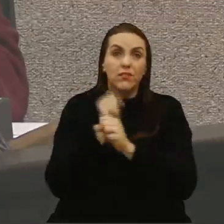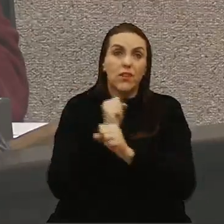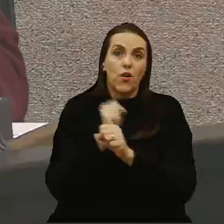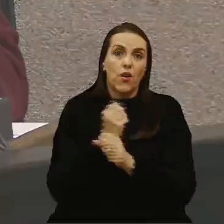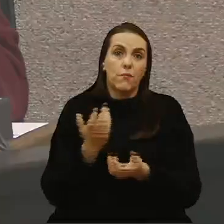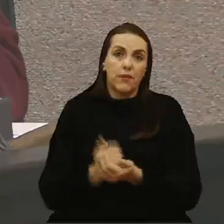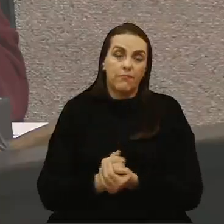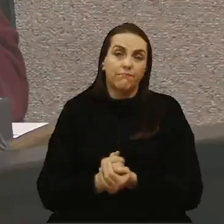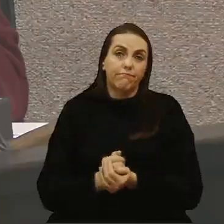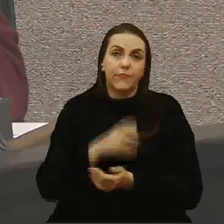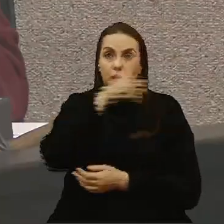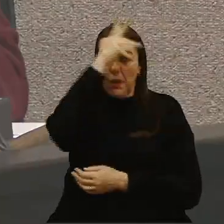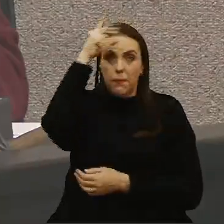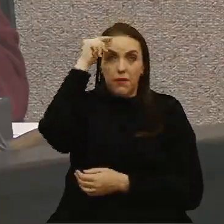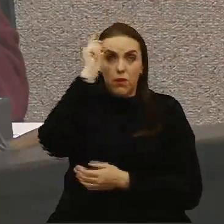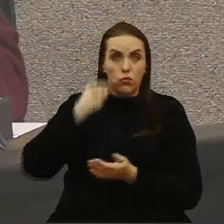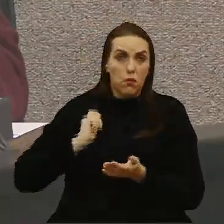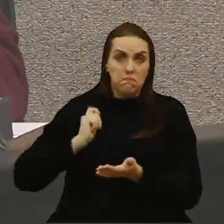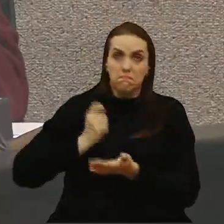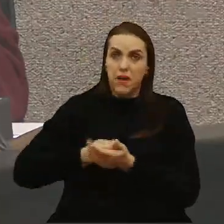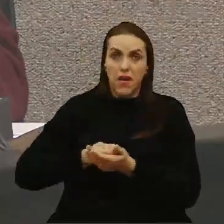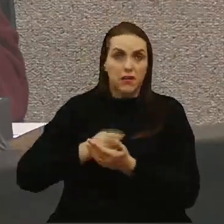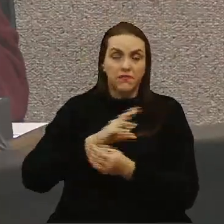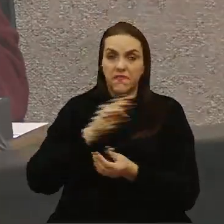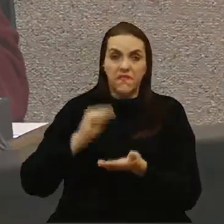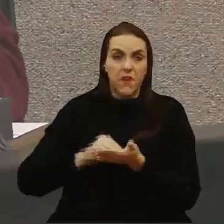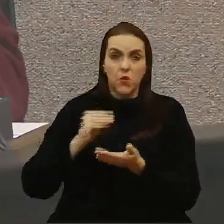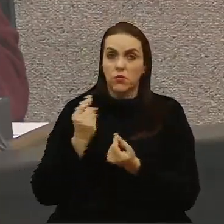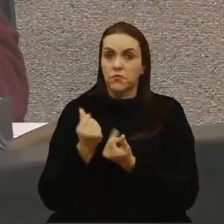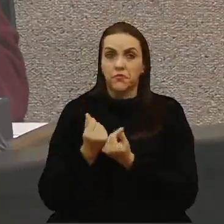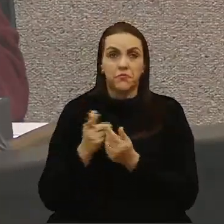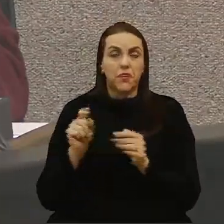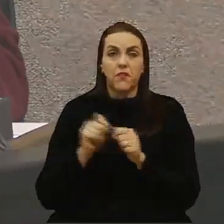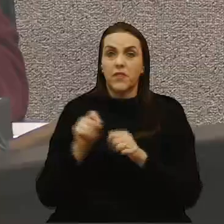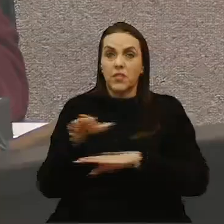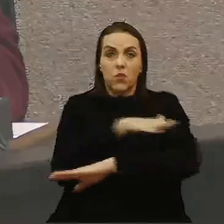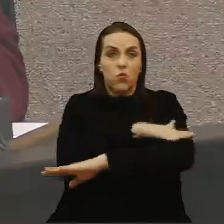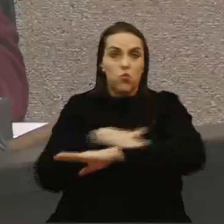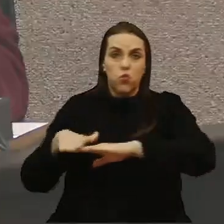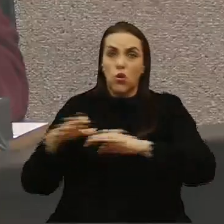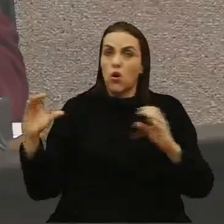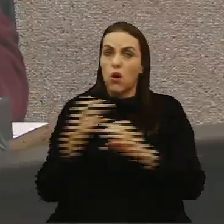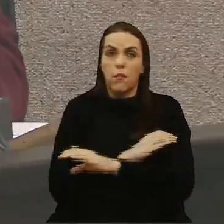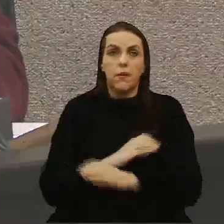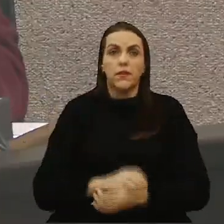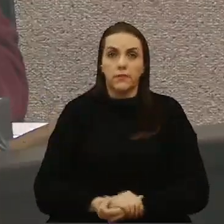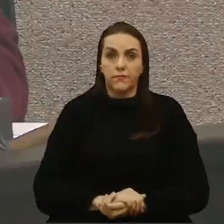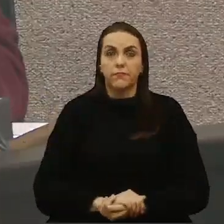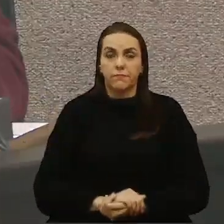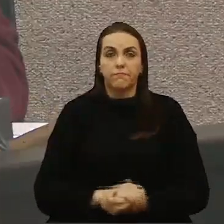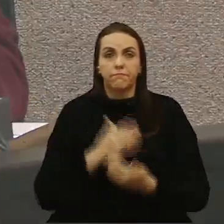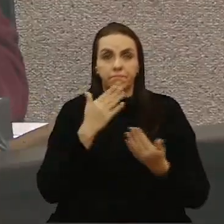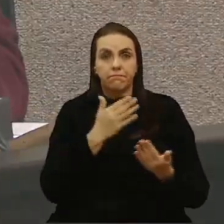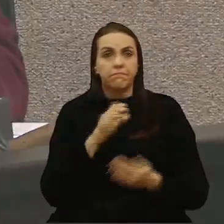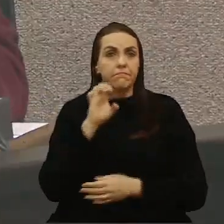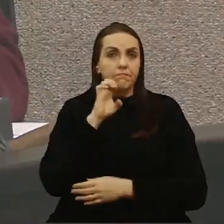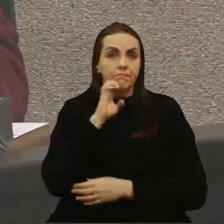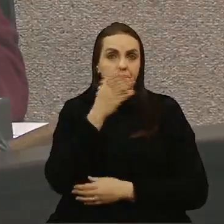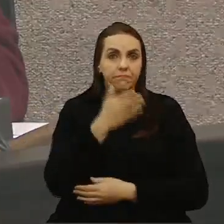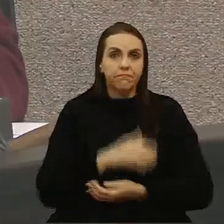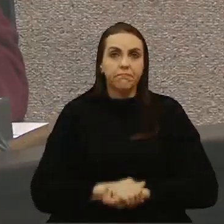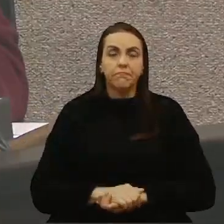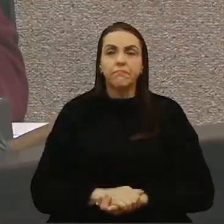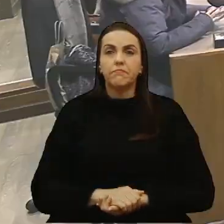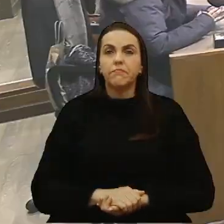Então, que a prefeitura arque com o restante do valor para que ela seja feita na totalidade. Seu à parte, vereadora Estela. Eu acho sempre